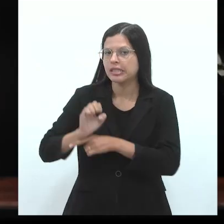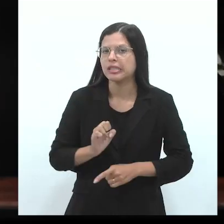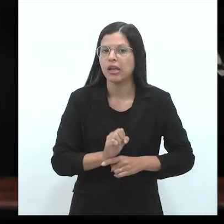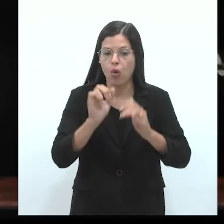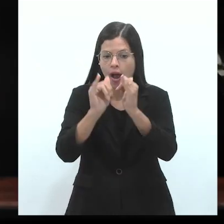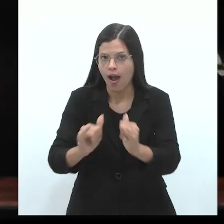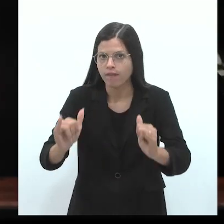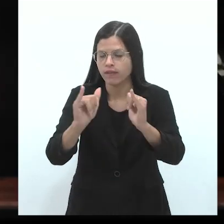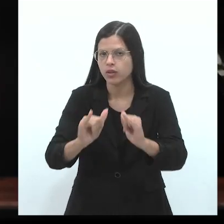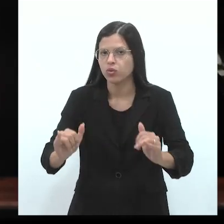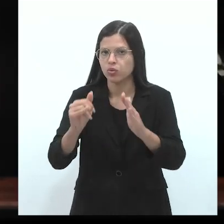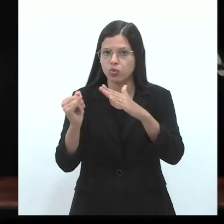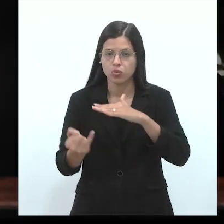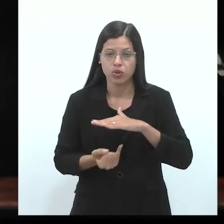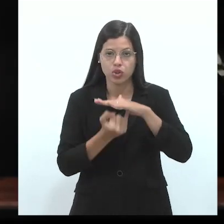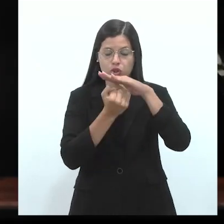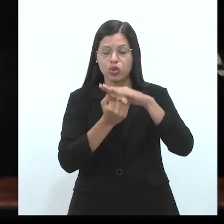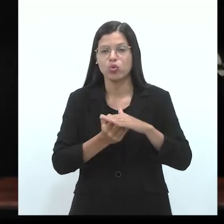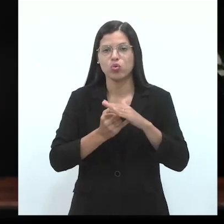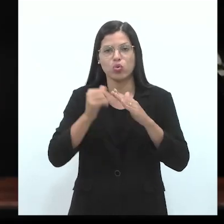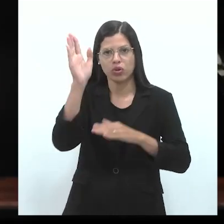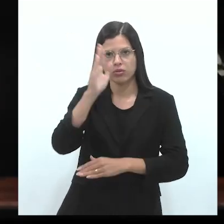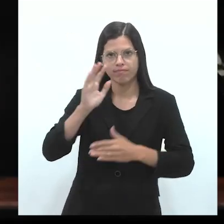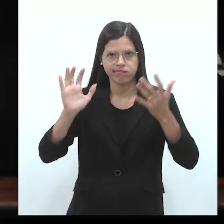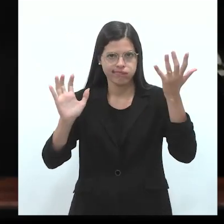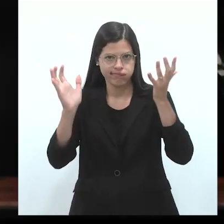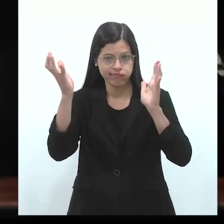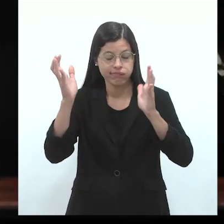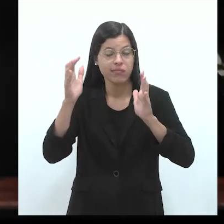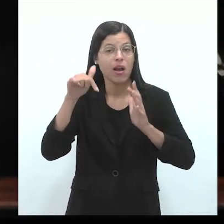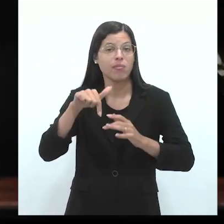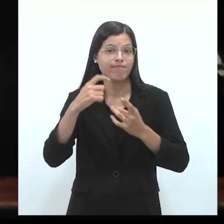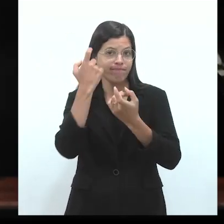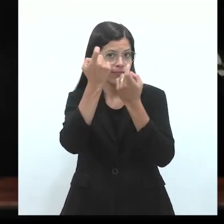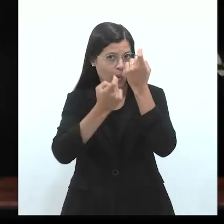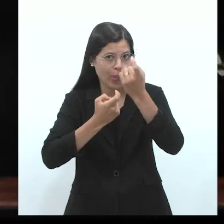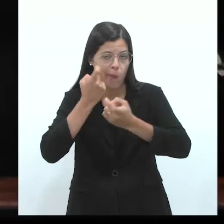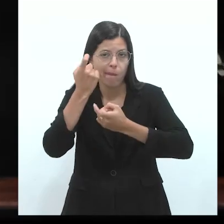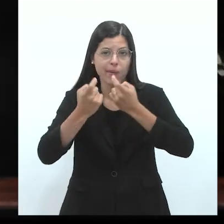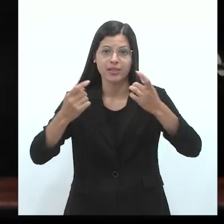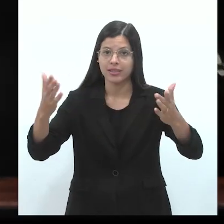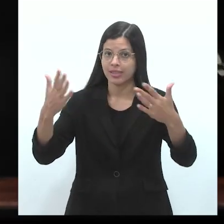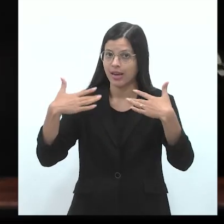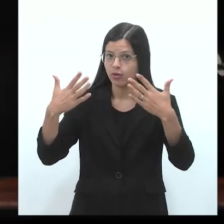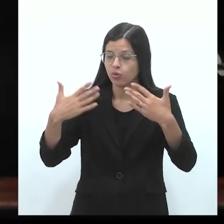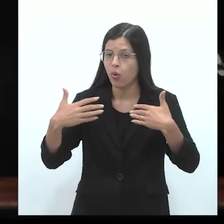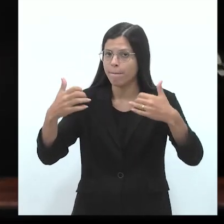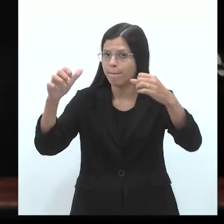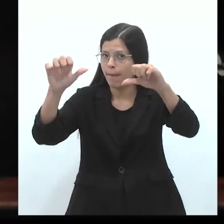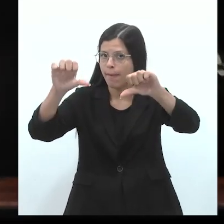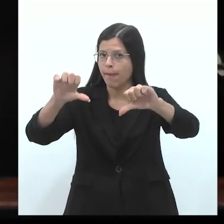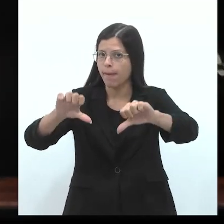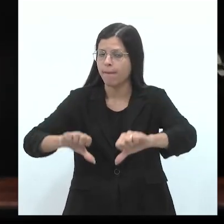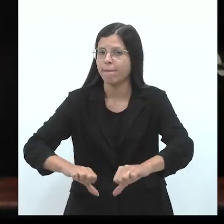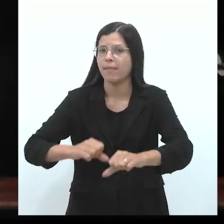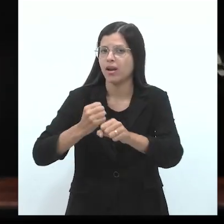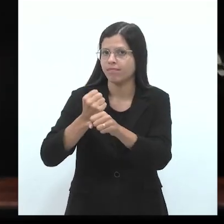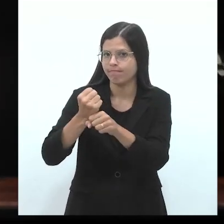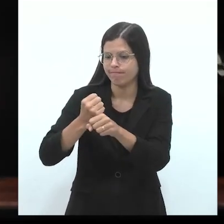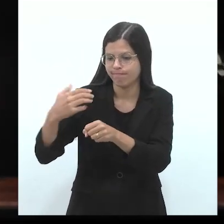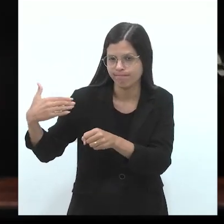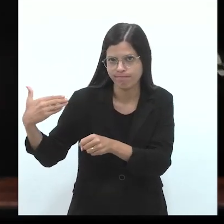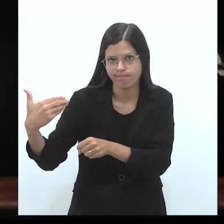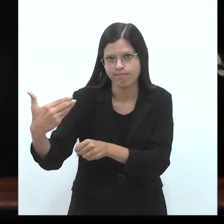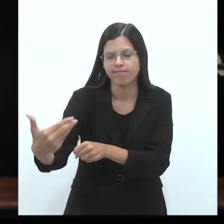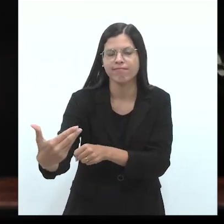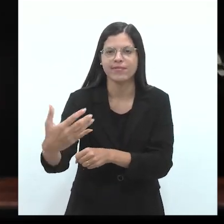alerta do Instituto Nacional de Meteorologia. O cenário é preocupante e todo esse calor vem piorando ao longo dos últimos anos, como a gente